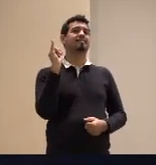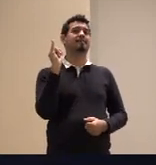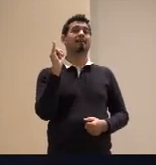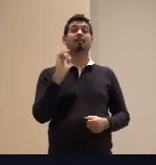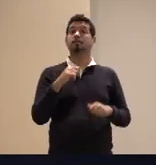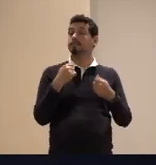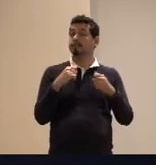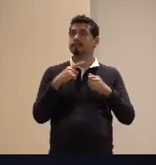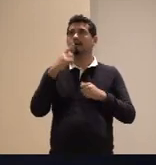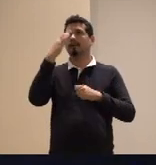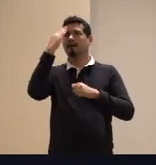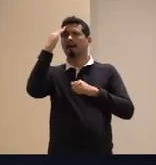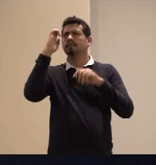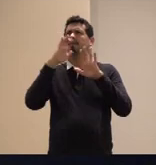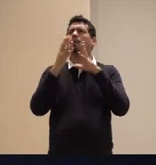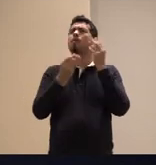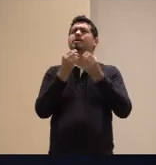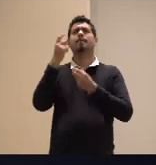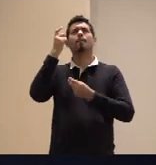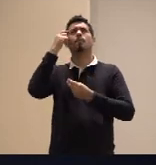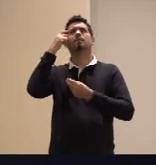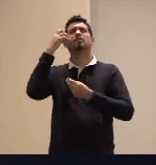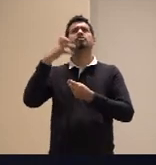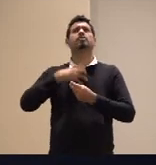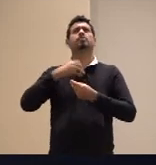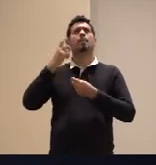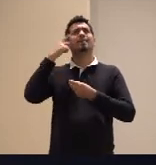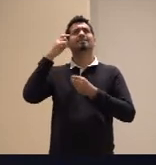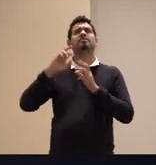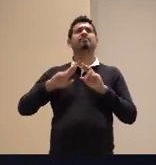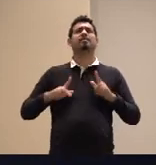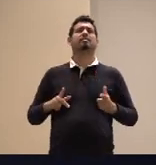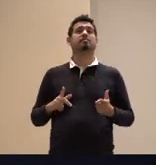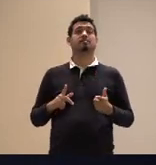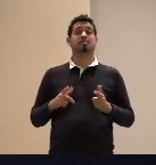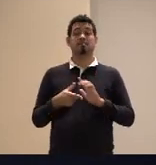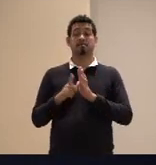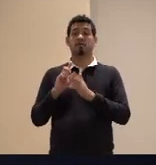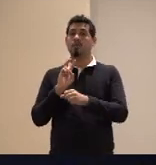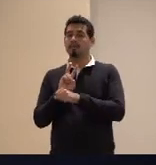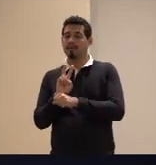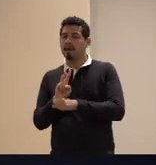a gente tem que ter, né? Antes de a gente conseguir proteger a criança e o adolescente,